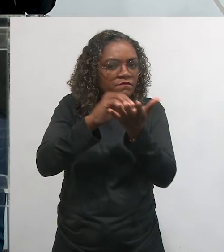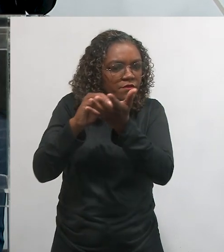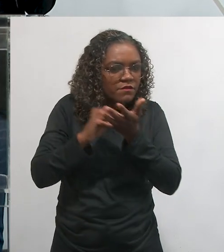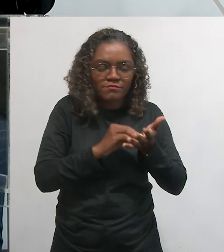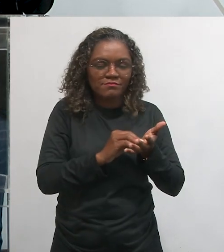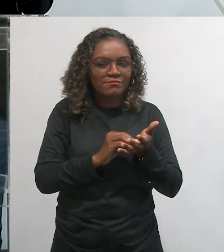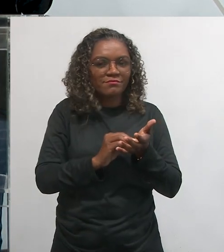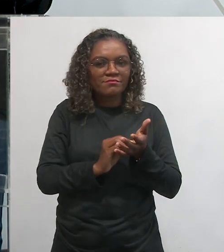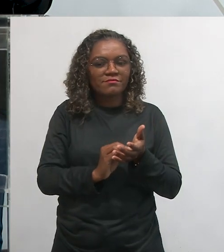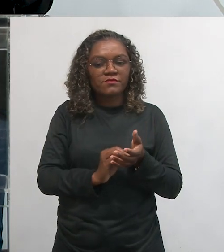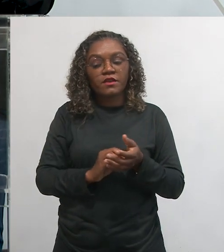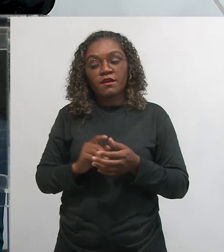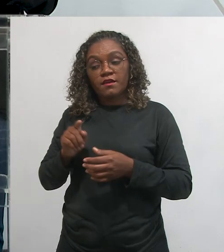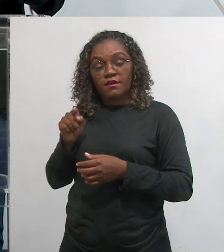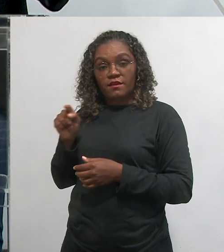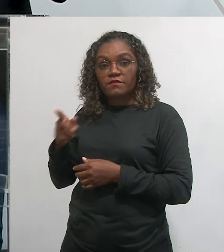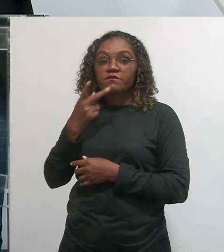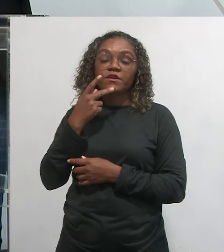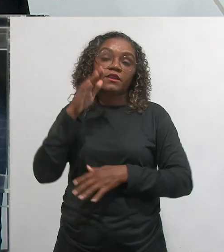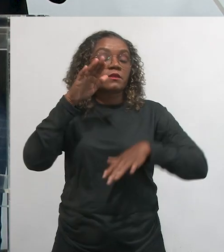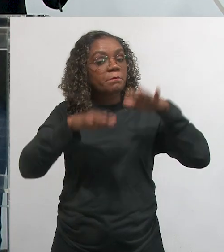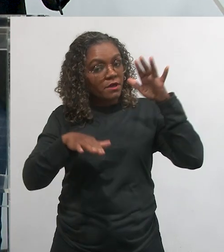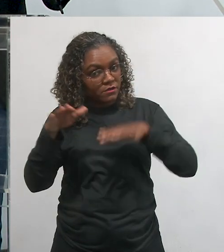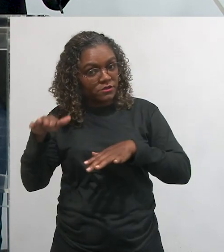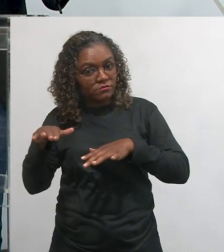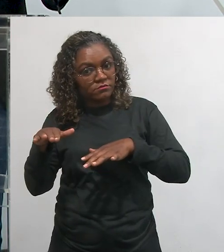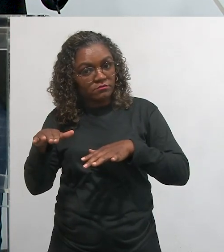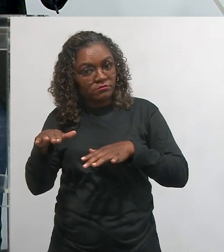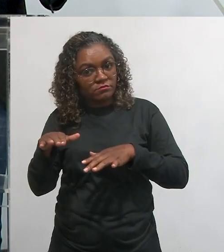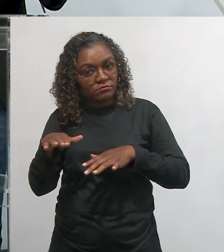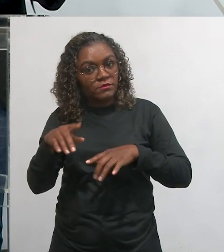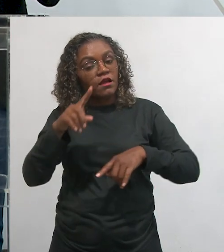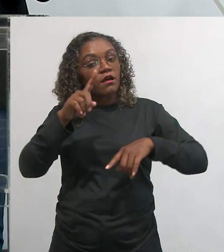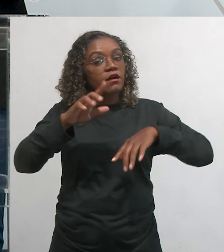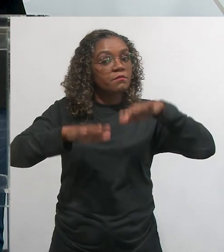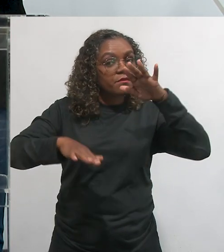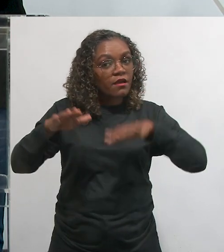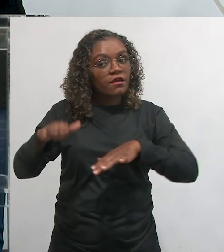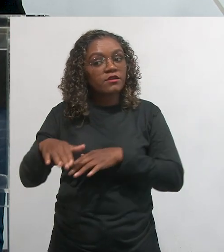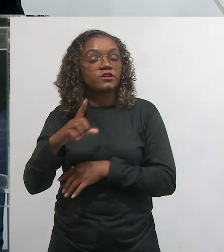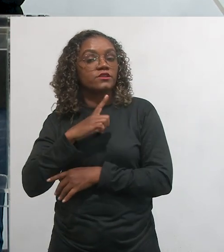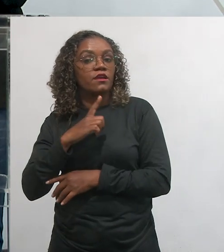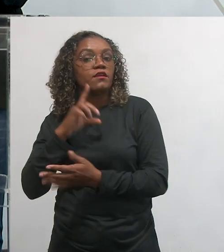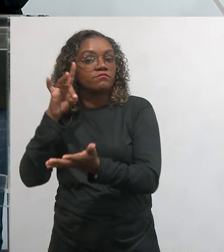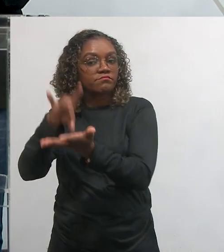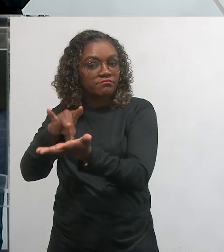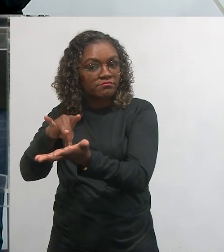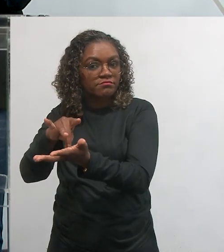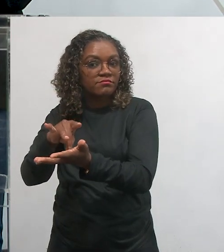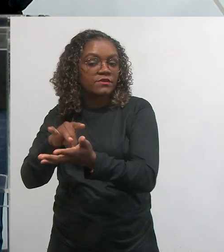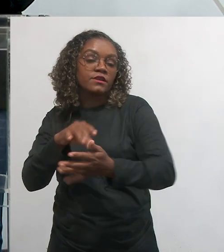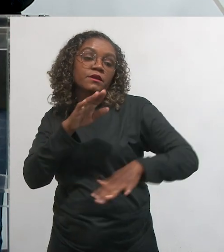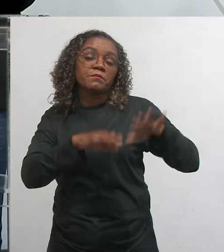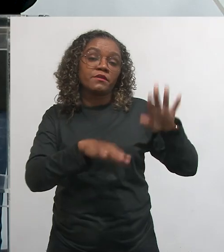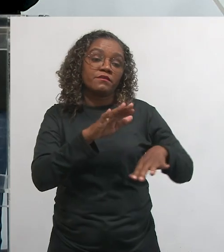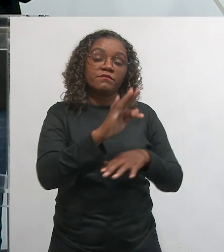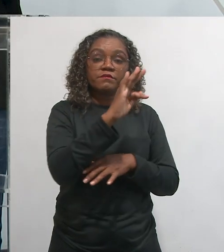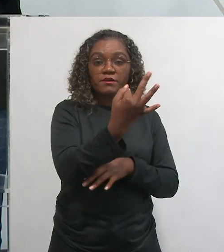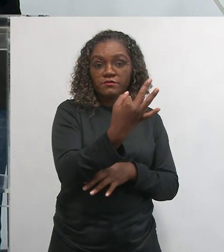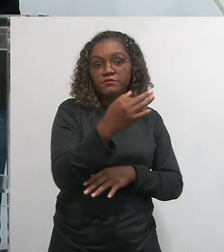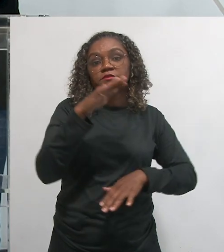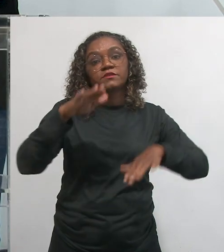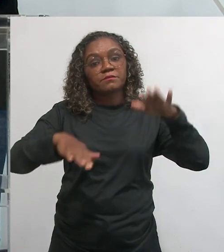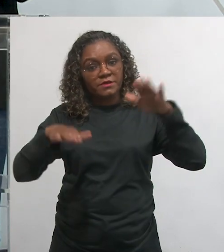sim a possibilidade de ter coisas que são verdadeiras e coisas ser falsas. Então ele parte